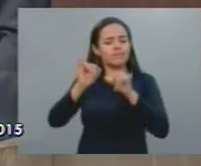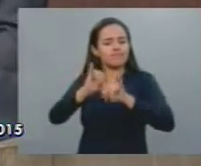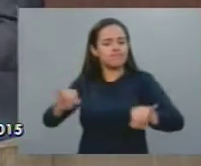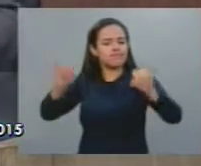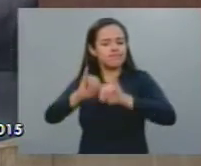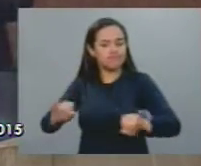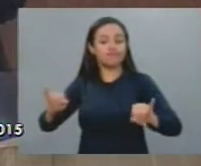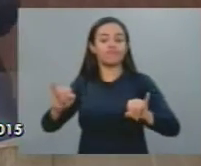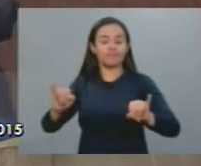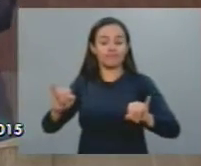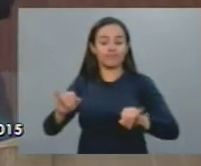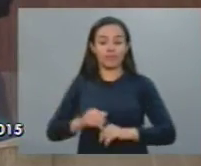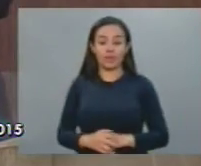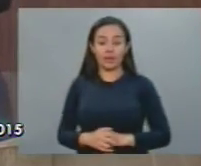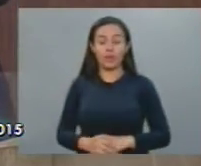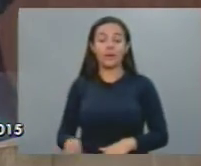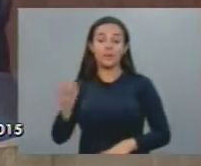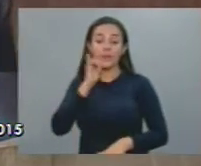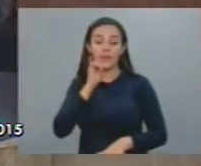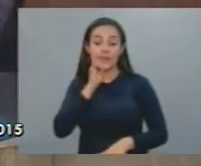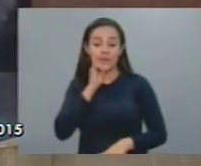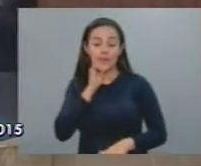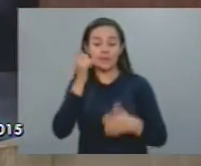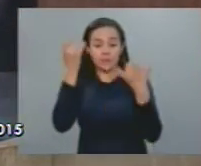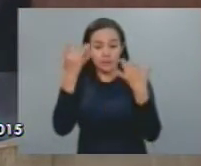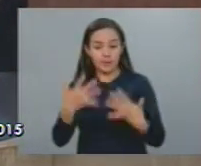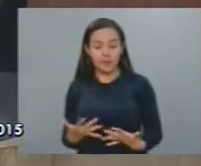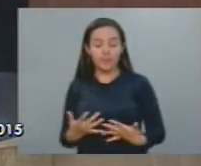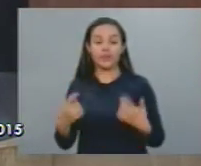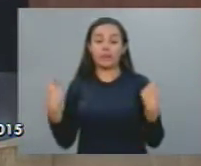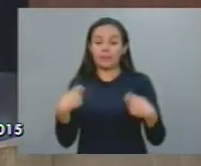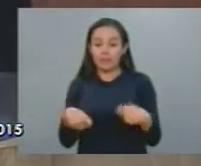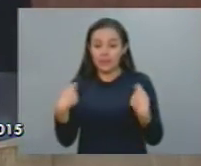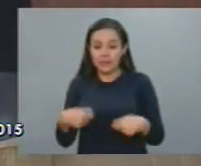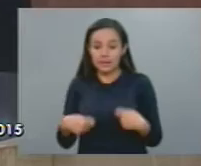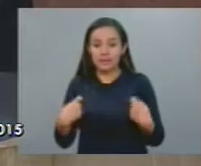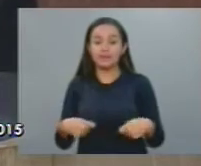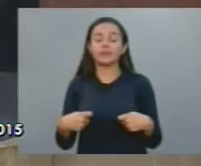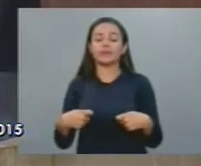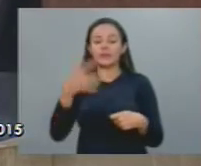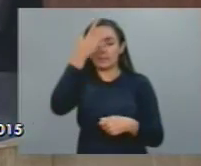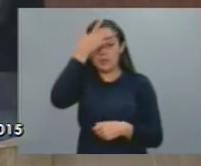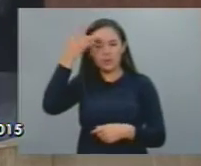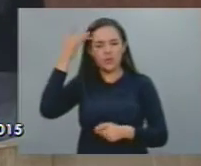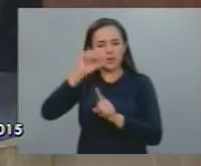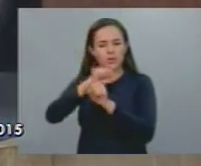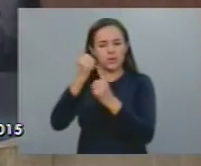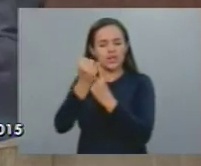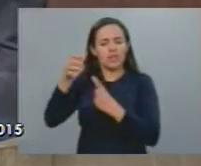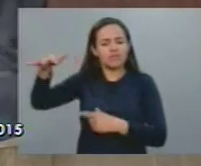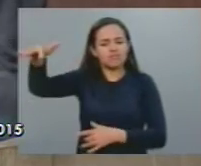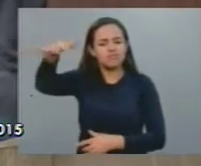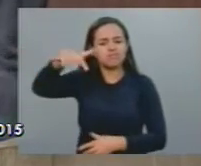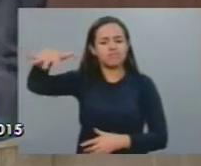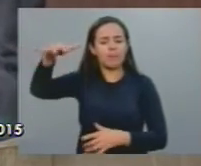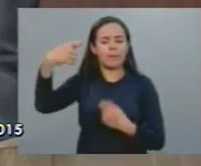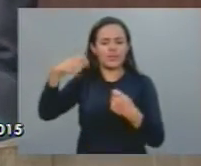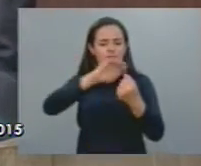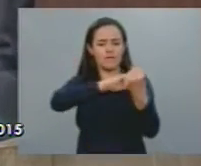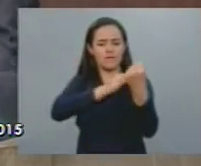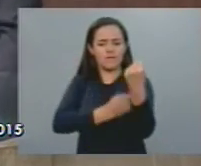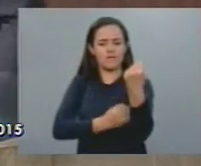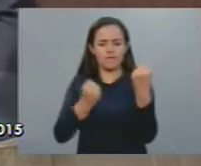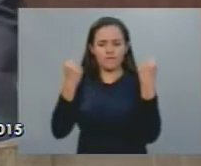pilares. O pilar de que é necessário fortalecer o poder popular. Dizia uma